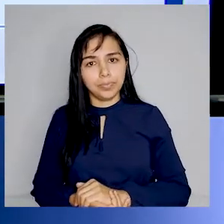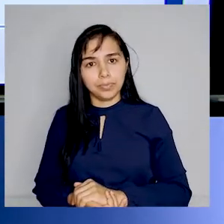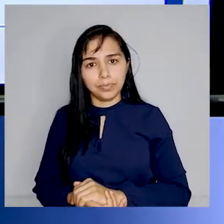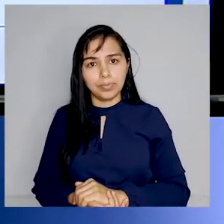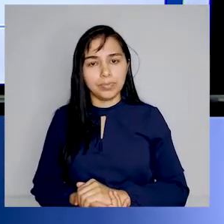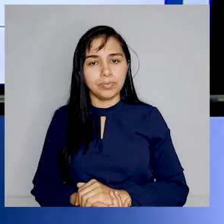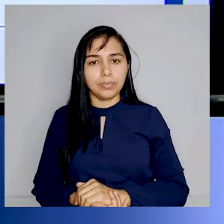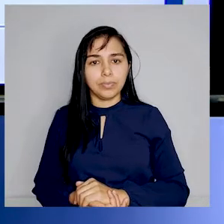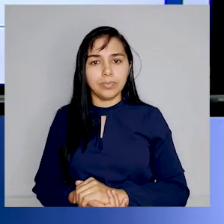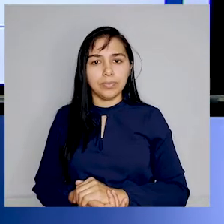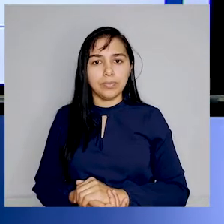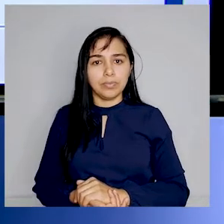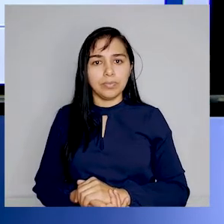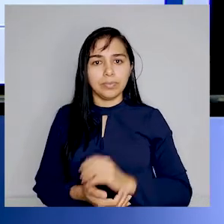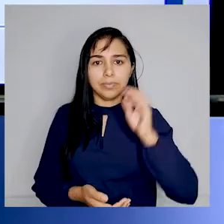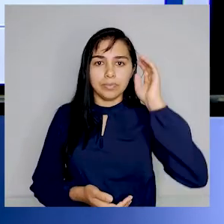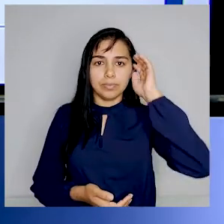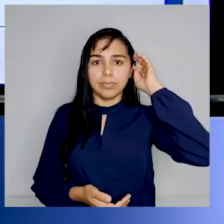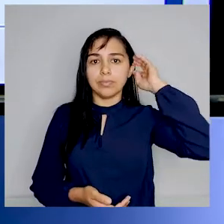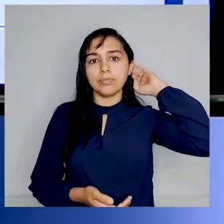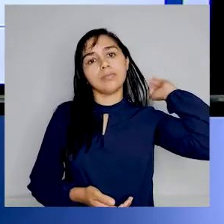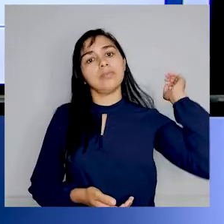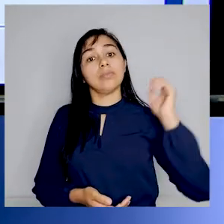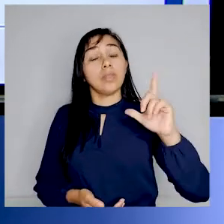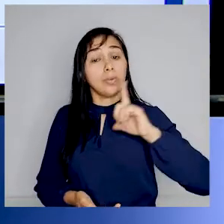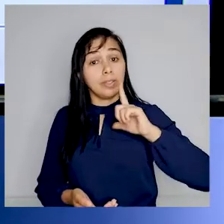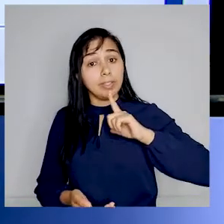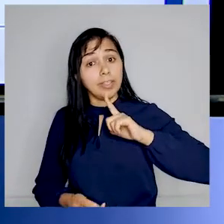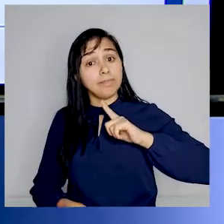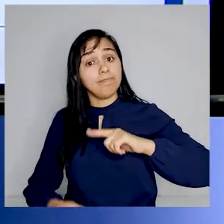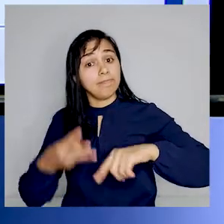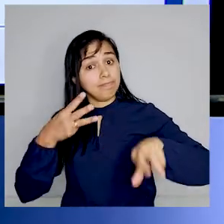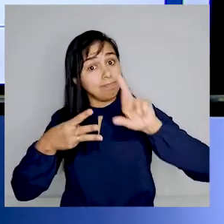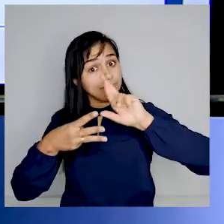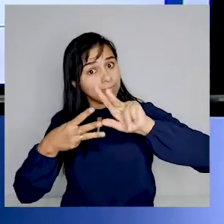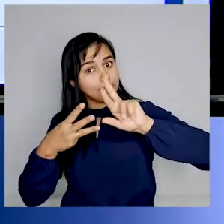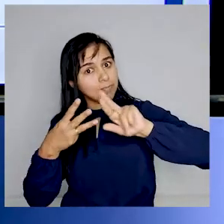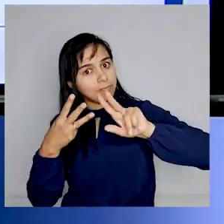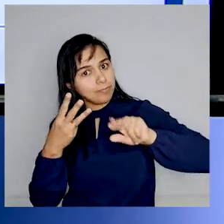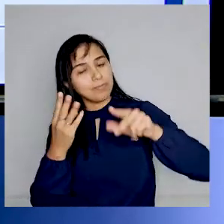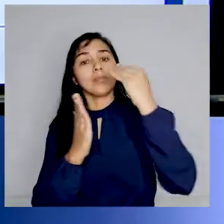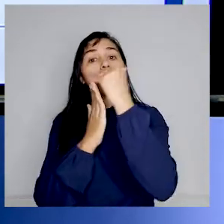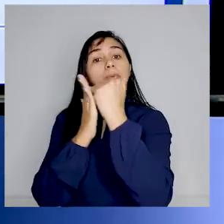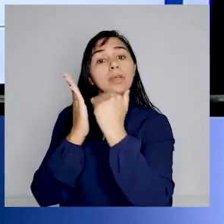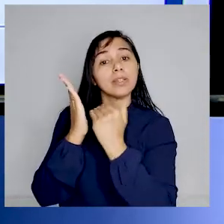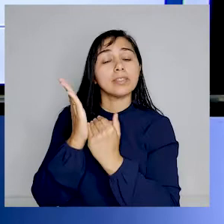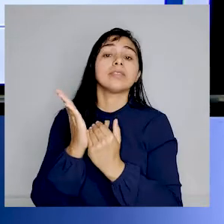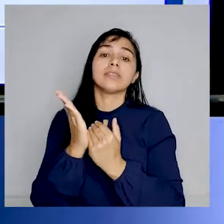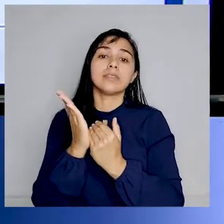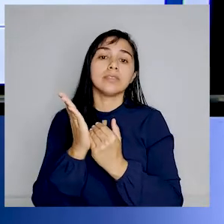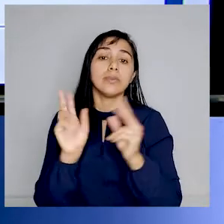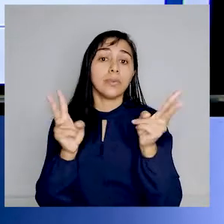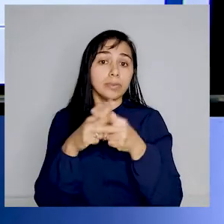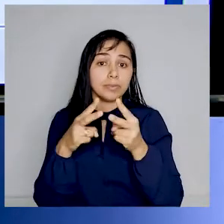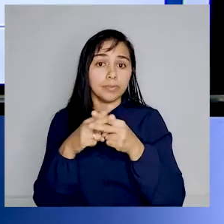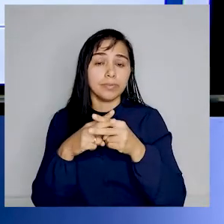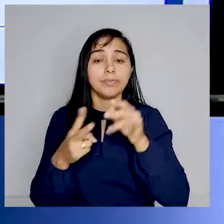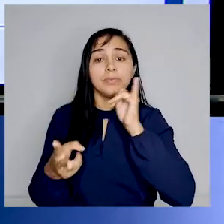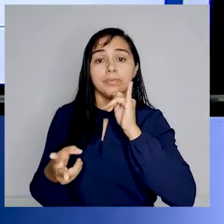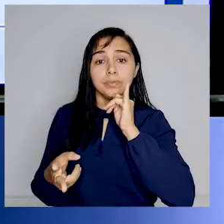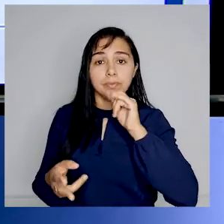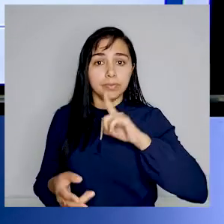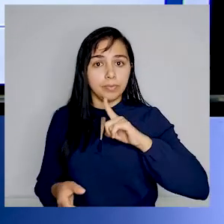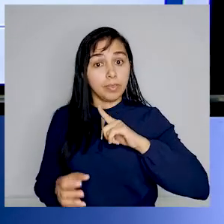fazendo naquele determinado momento. Então, nós temos 3 diferentes classificações das lutas, como, por exemplo, as